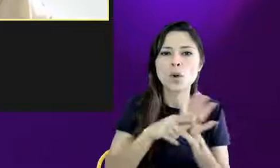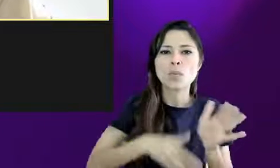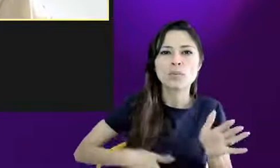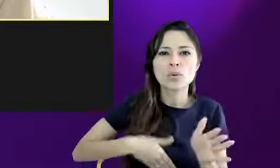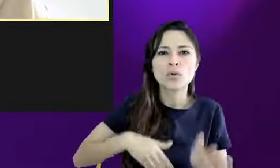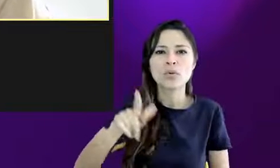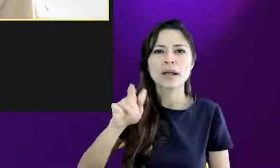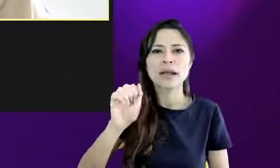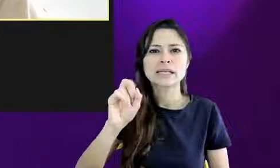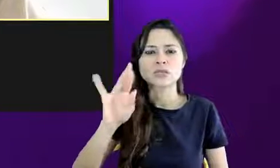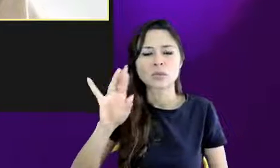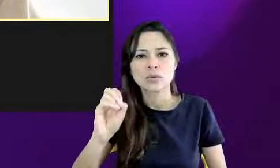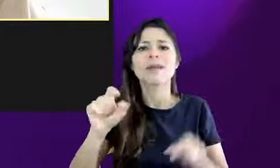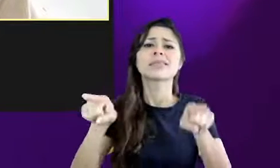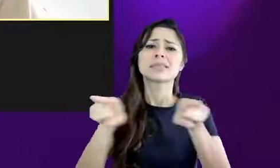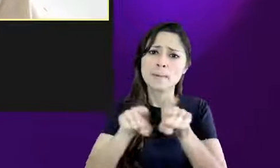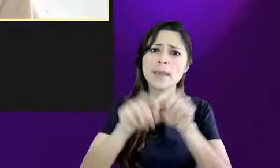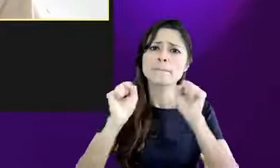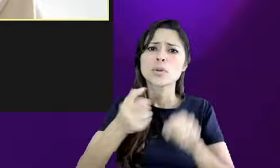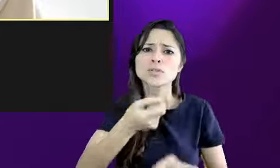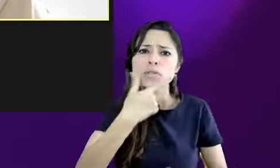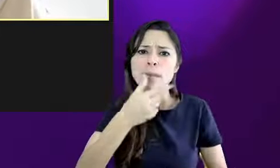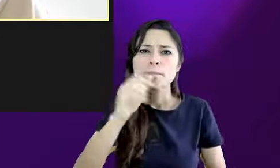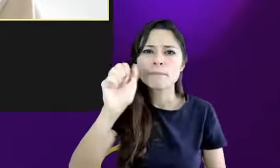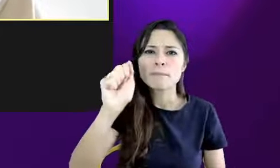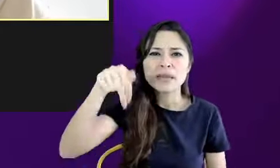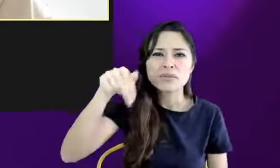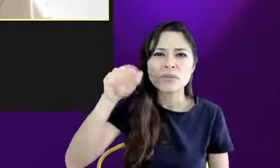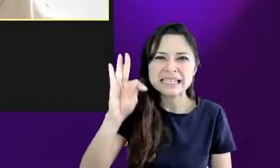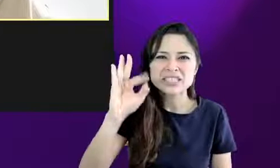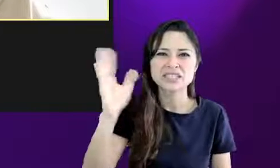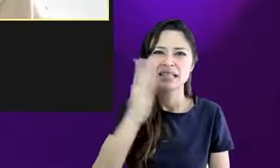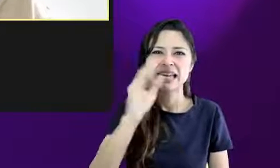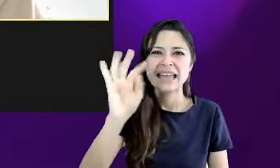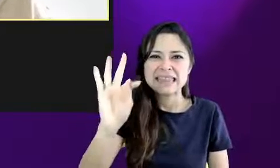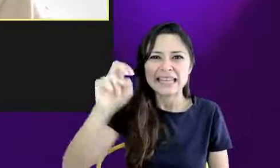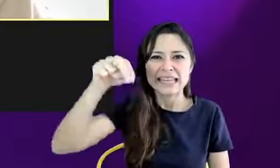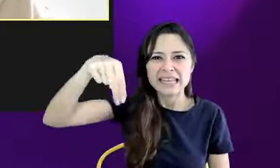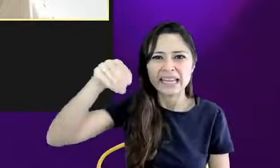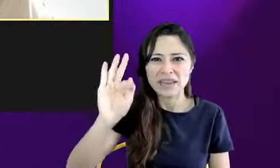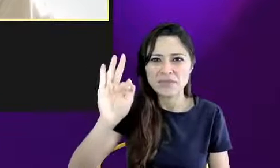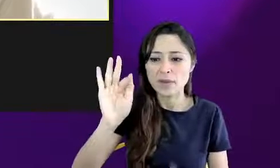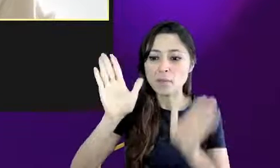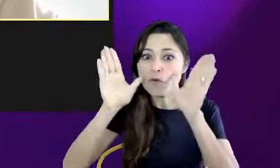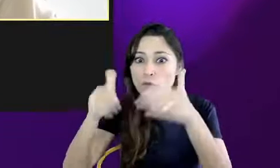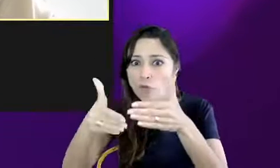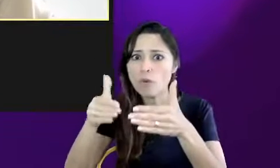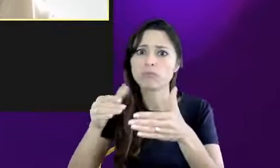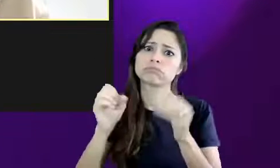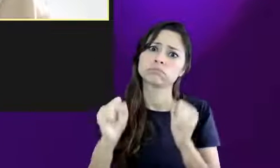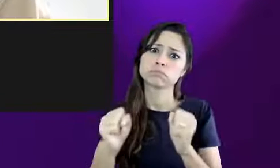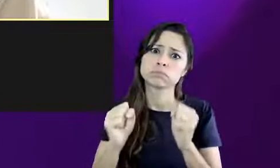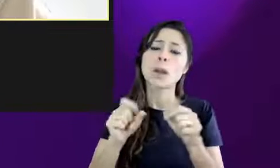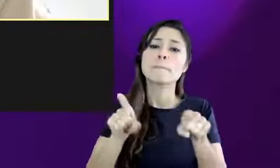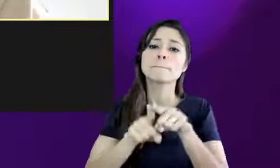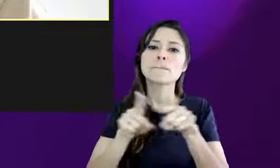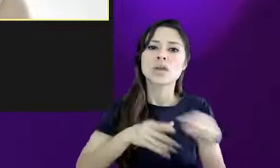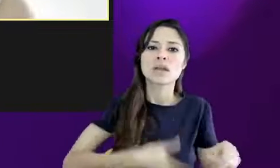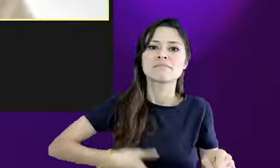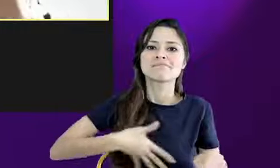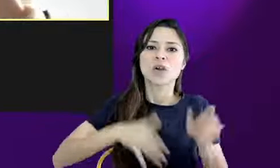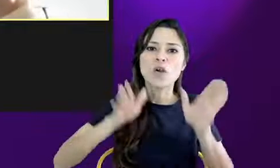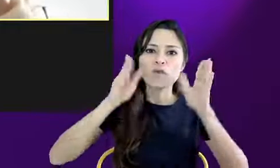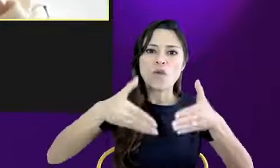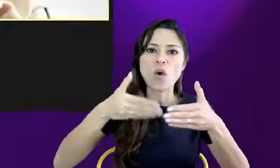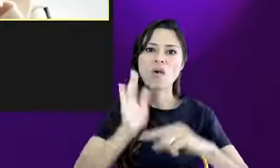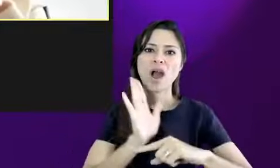os anti-TNFs também são uma opção de escolha por atuarem nas manifestações extraintestinais, principalmente